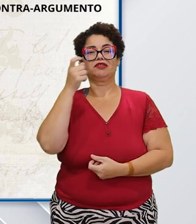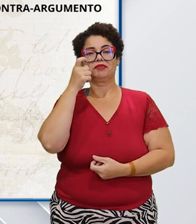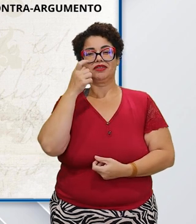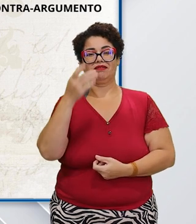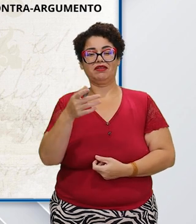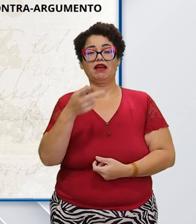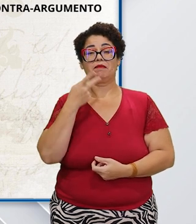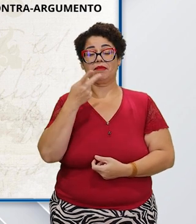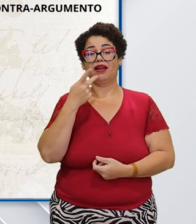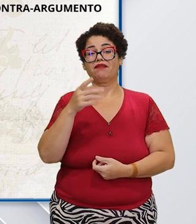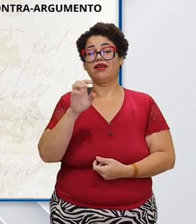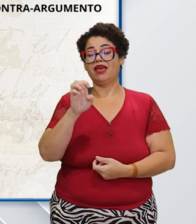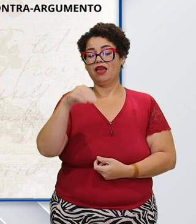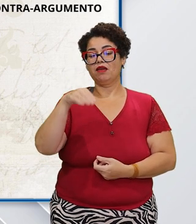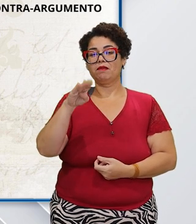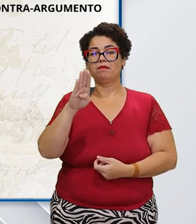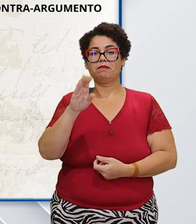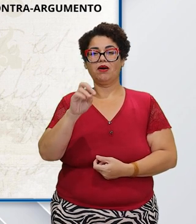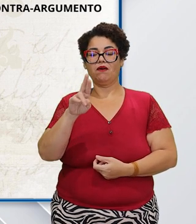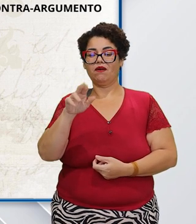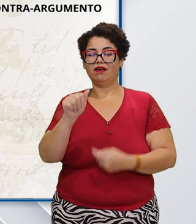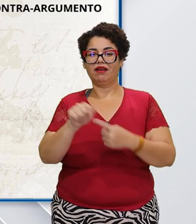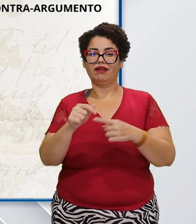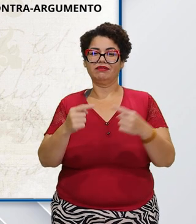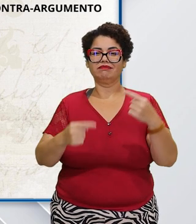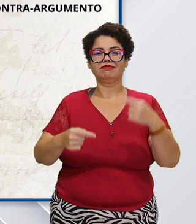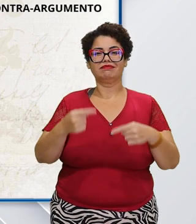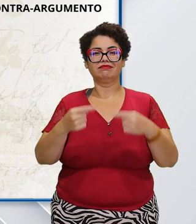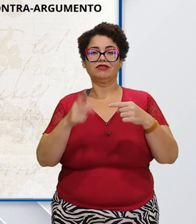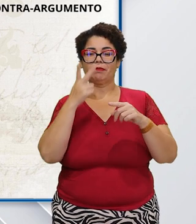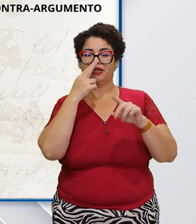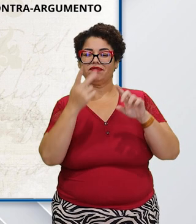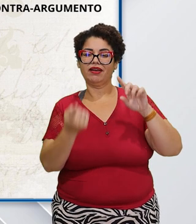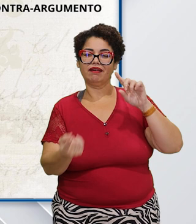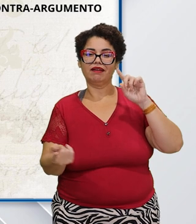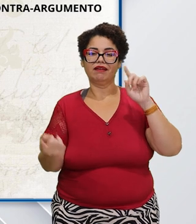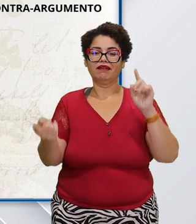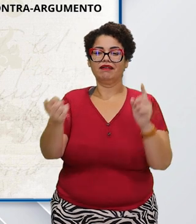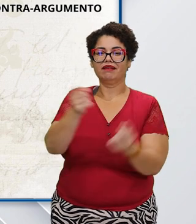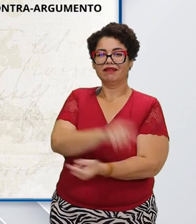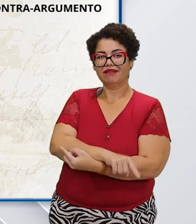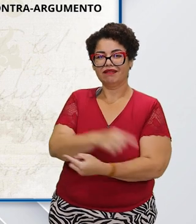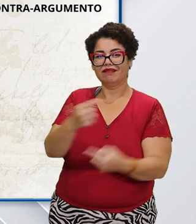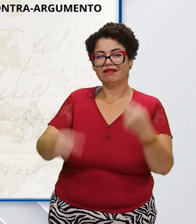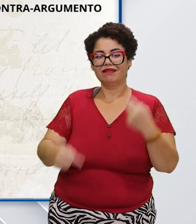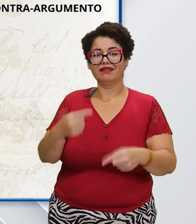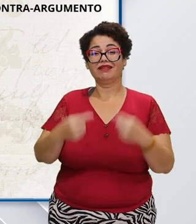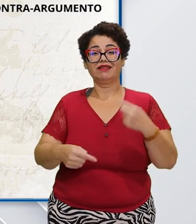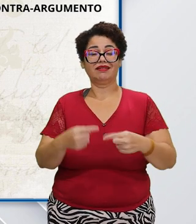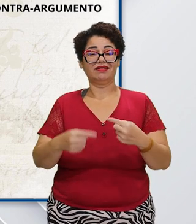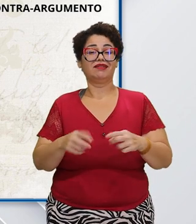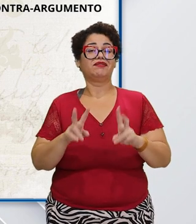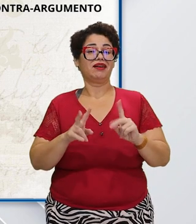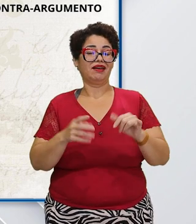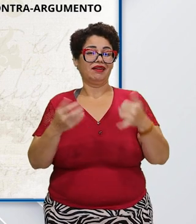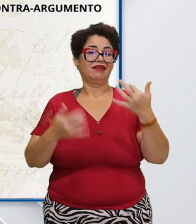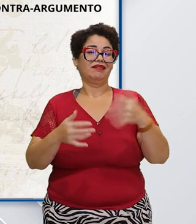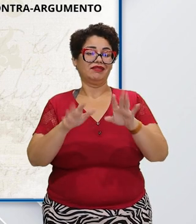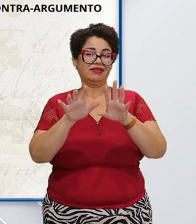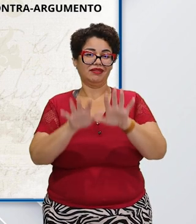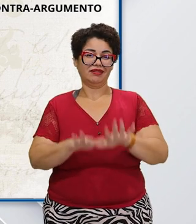Observe também que a palavra embora já faz atenção para essa virada aí em que o autor vai apresentar o